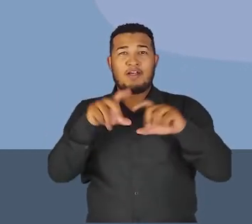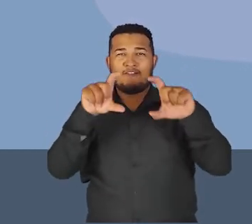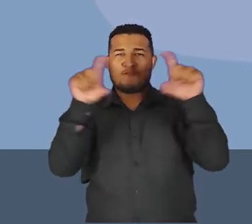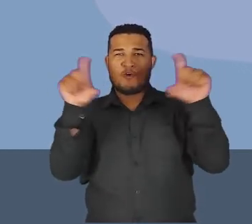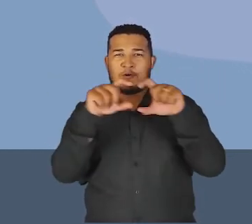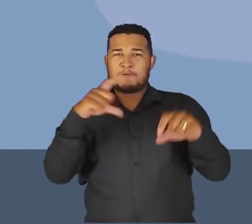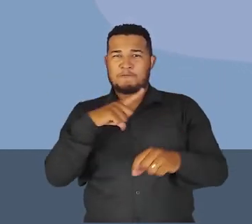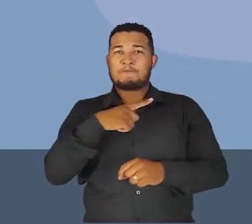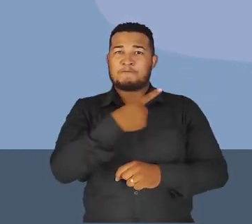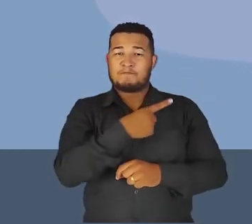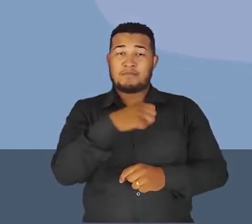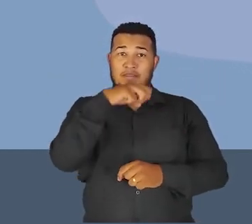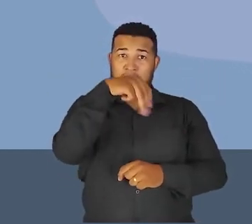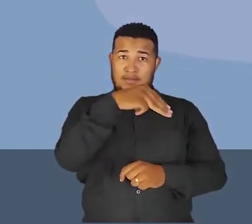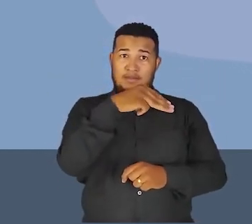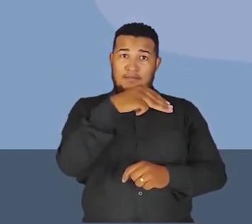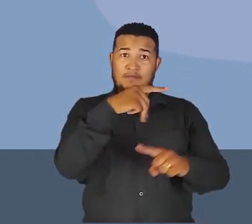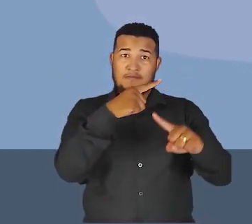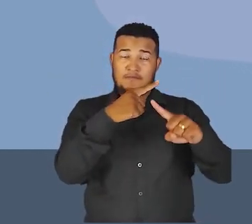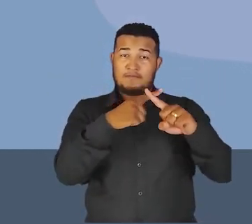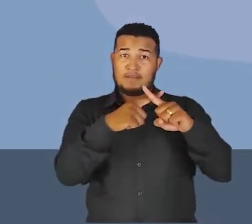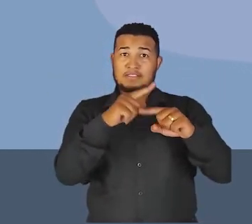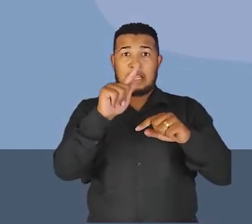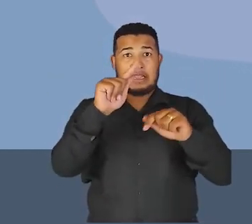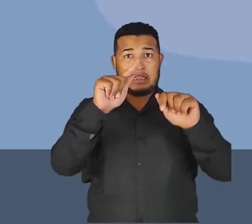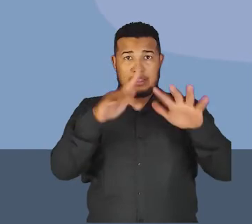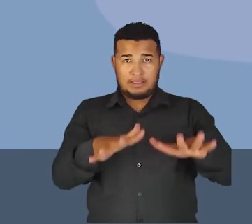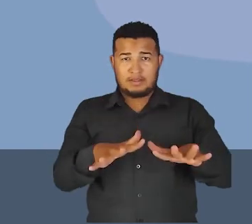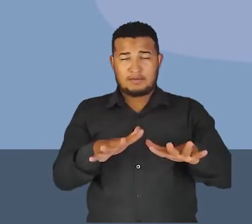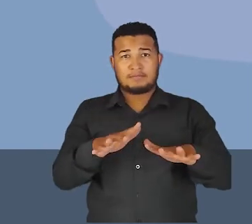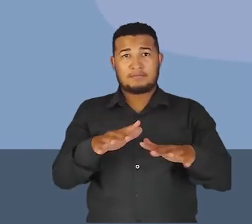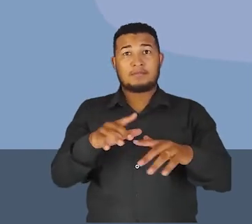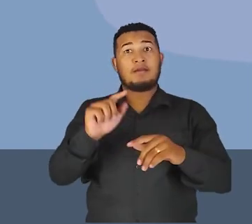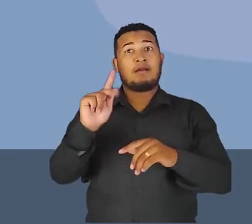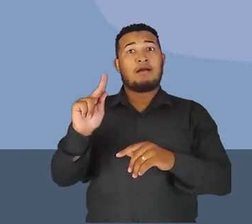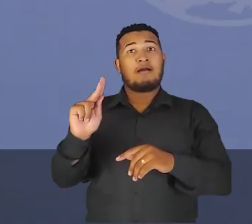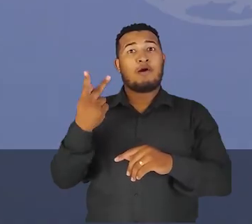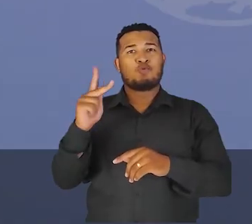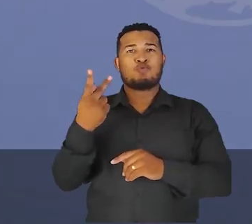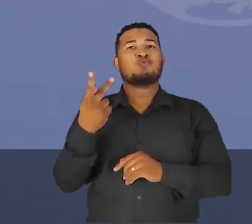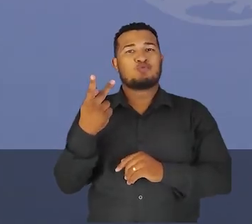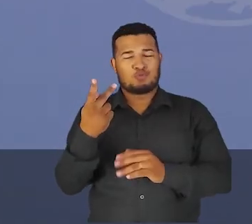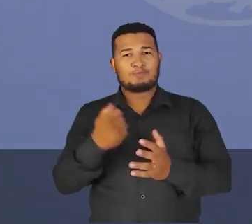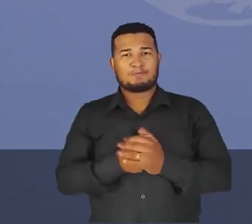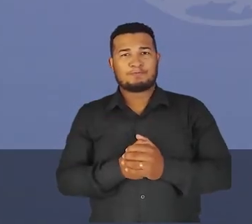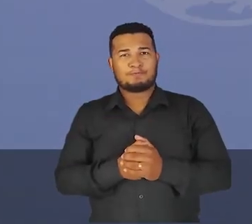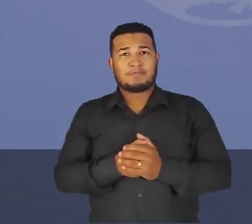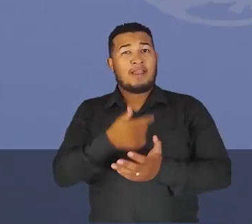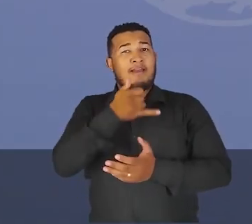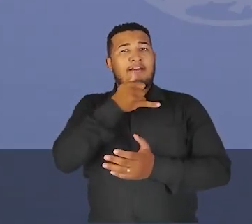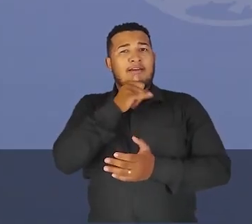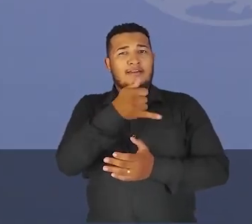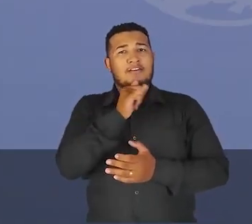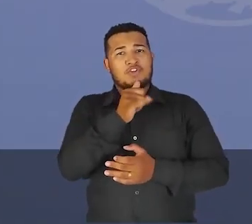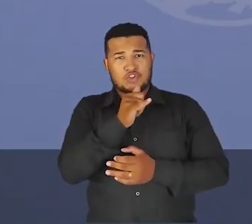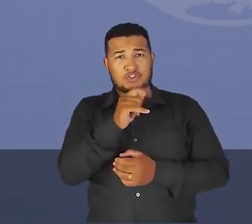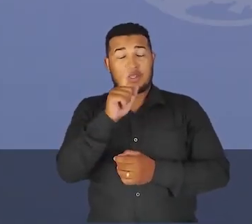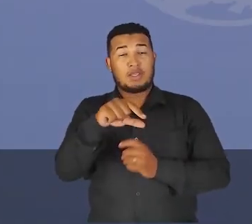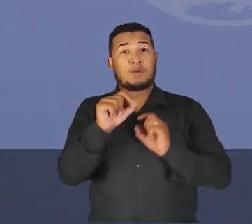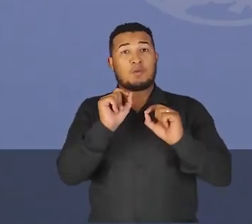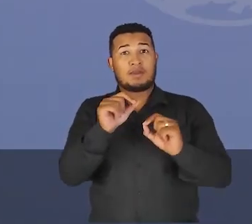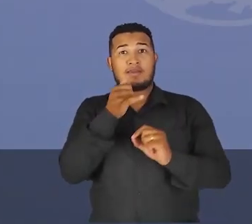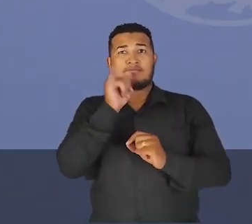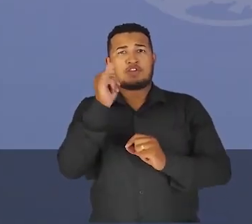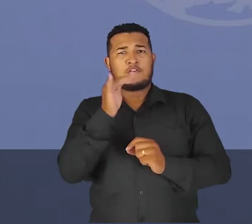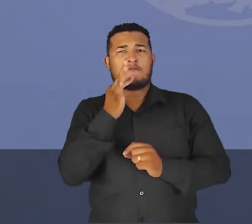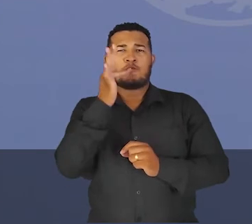fórmula. Massa, gravidade, altura. Essa energia é uma energia